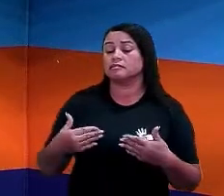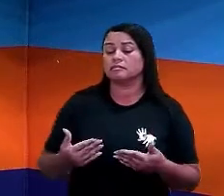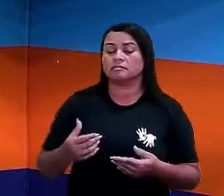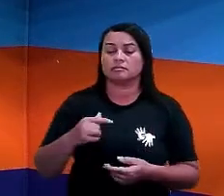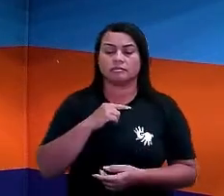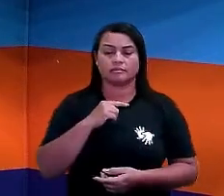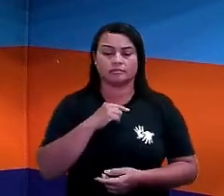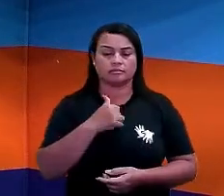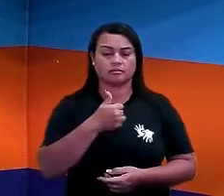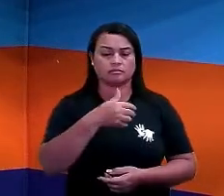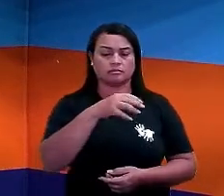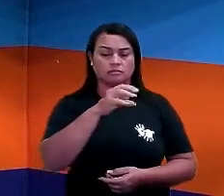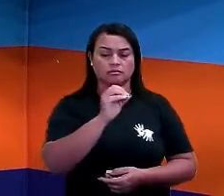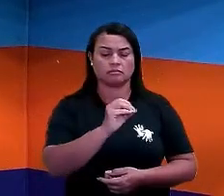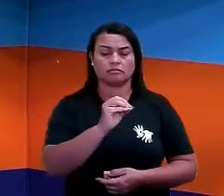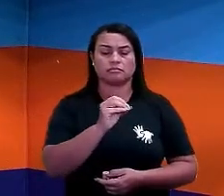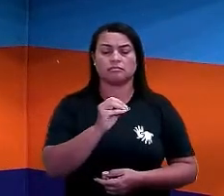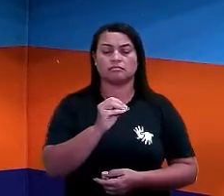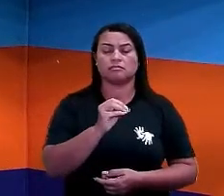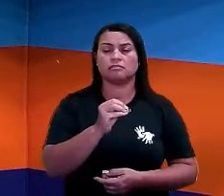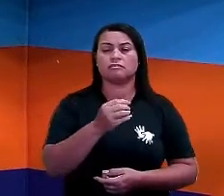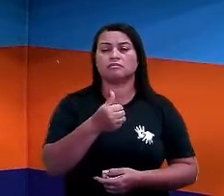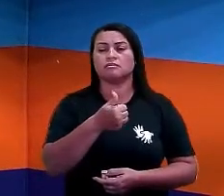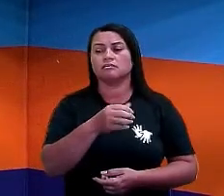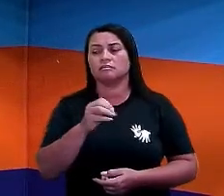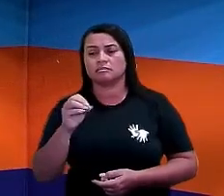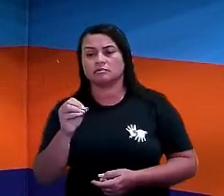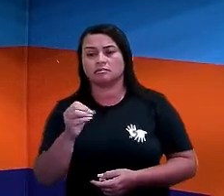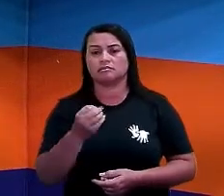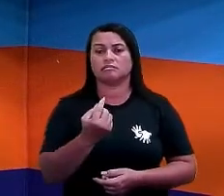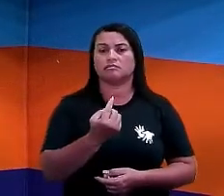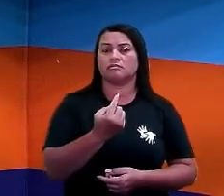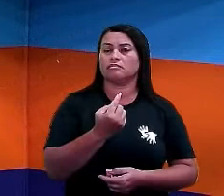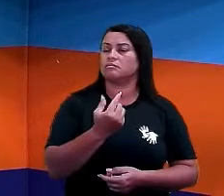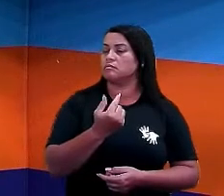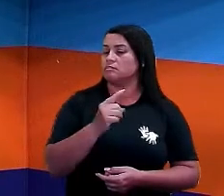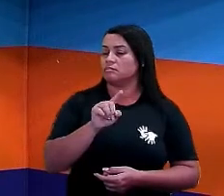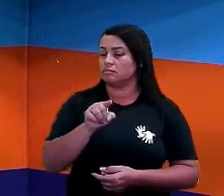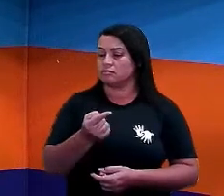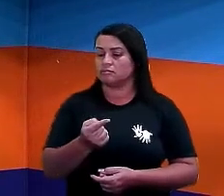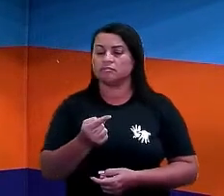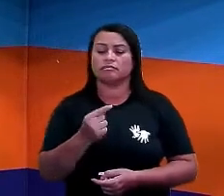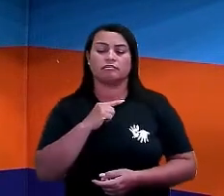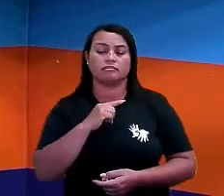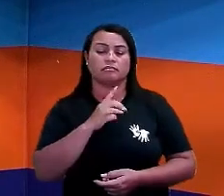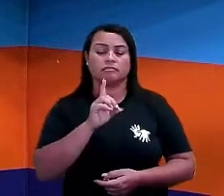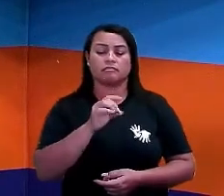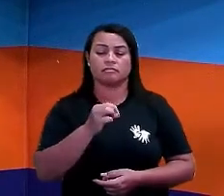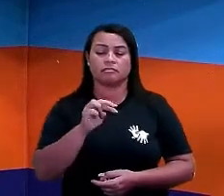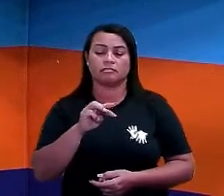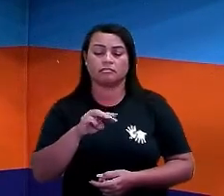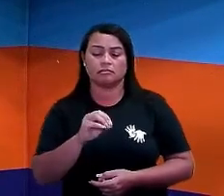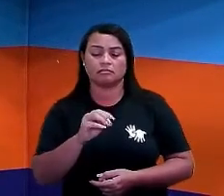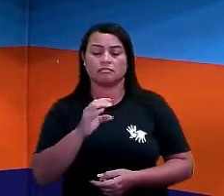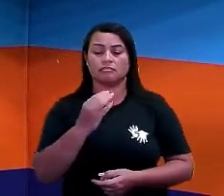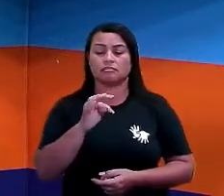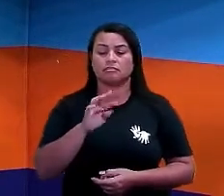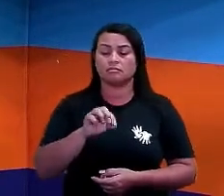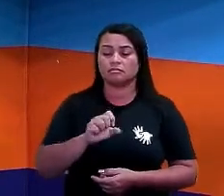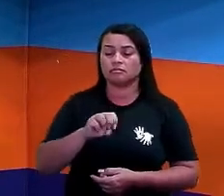eu tiver o 10, o 100 e o 1000, vai ser décimos, centésimos e